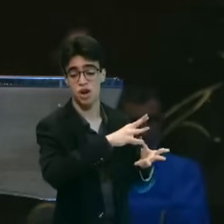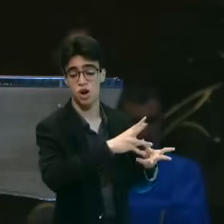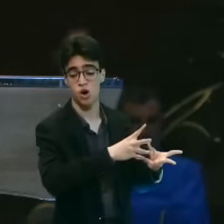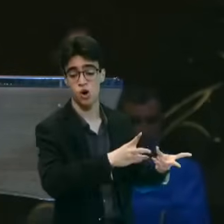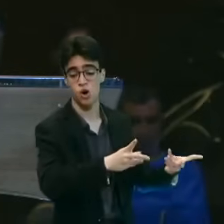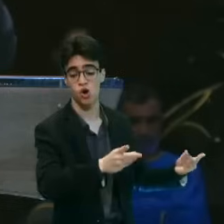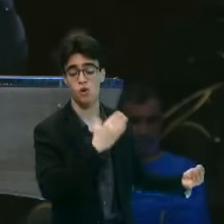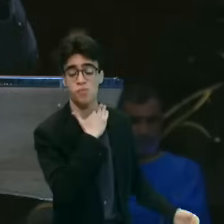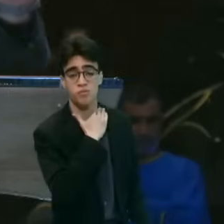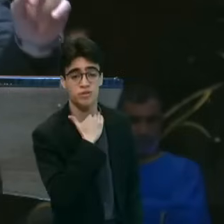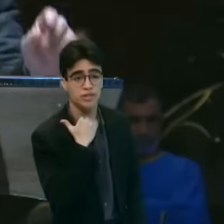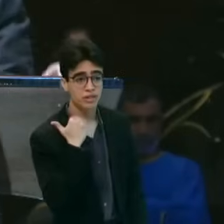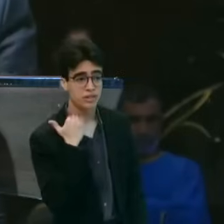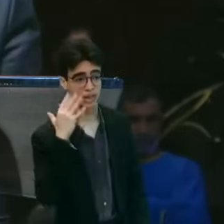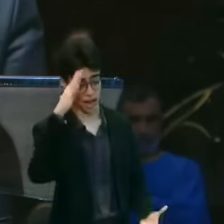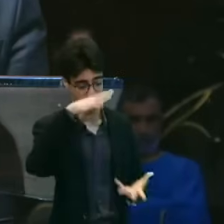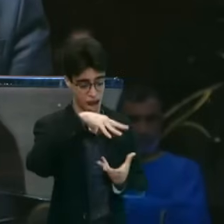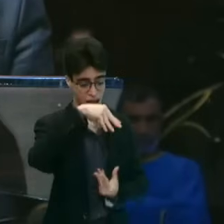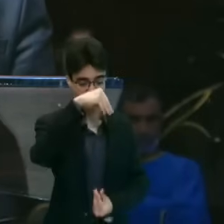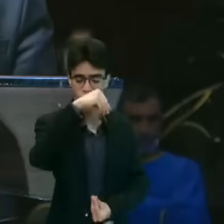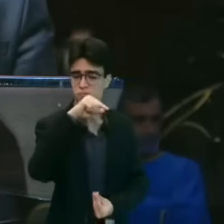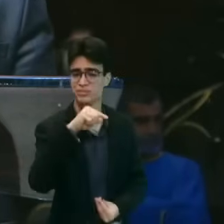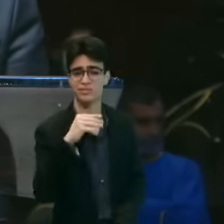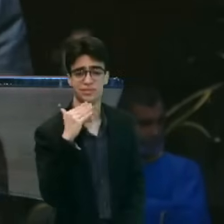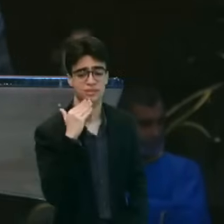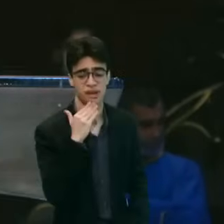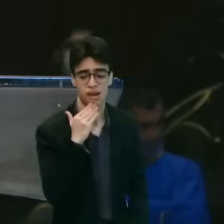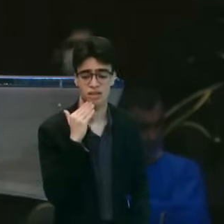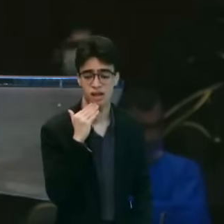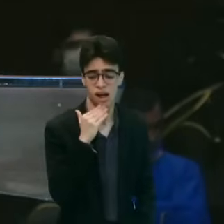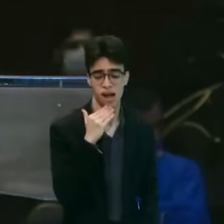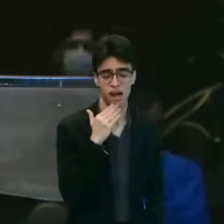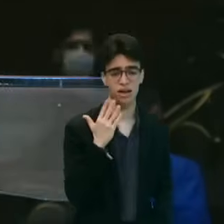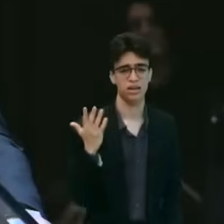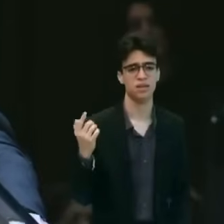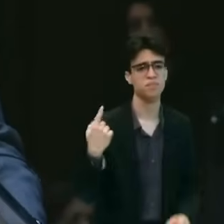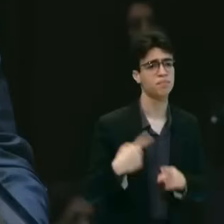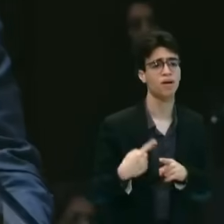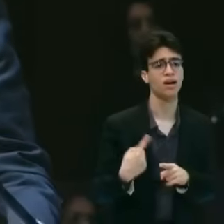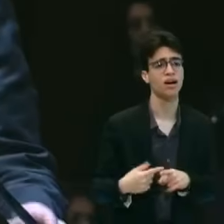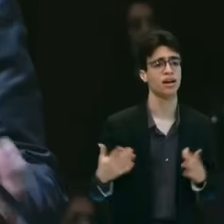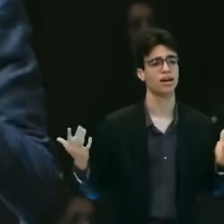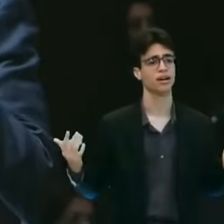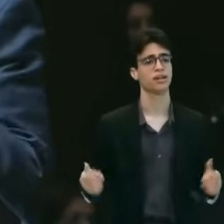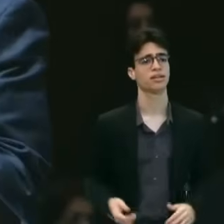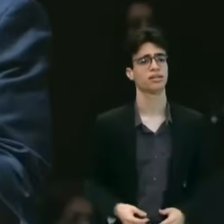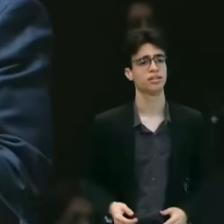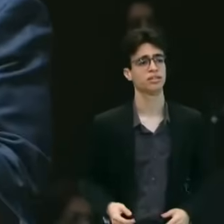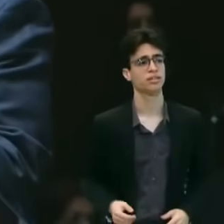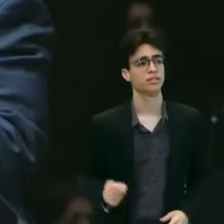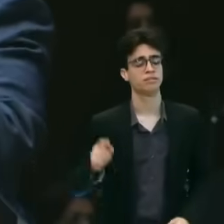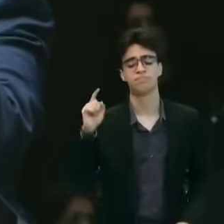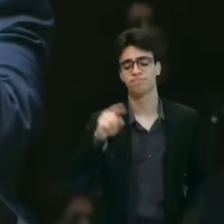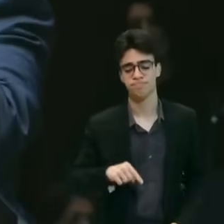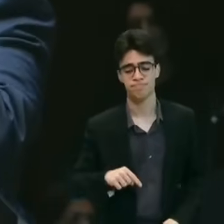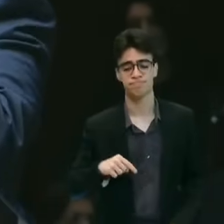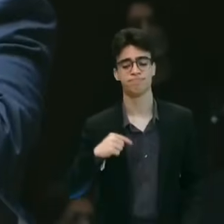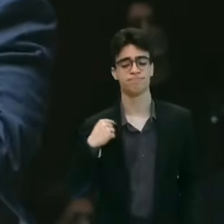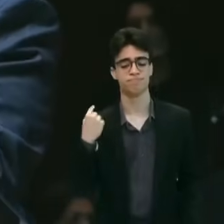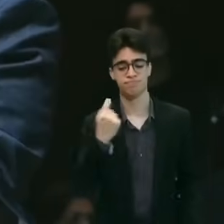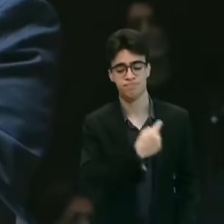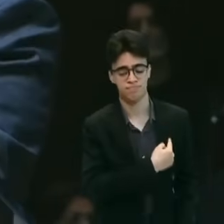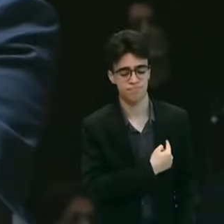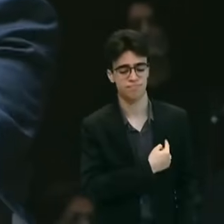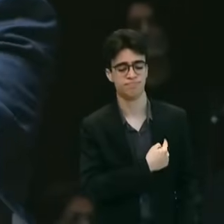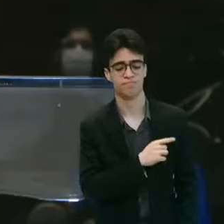alma está desfigurada. Por quê? Porque estar na presença